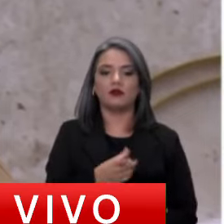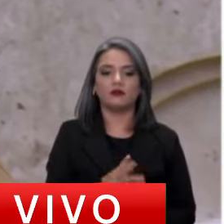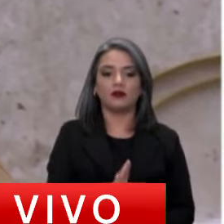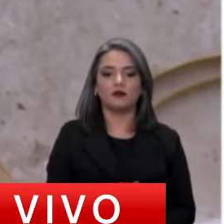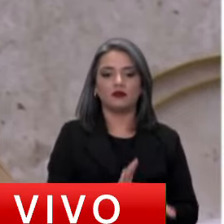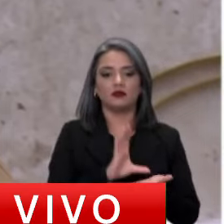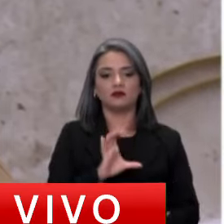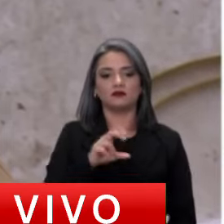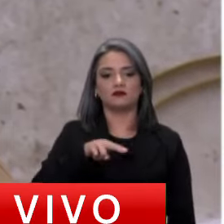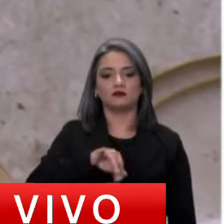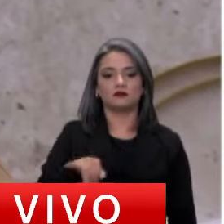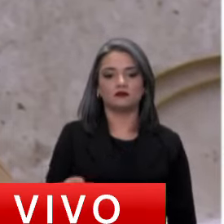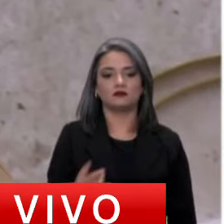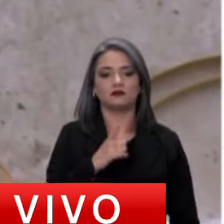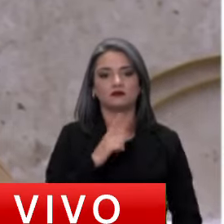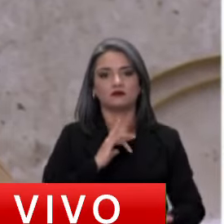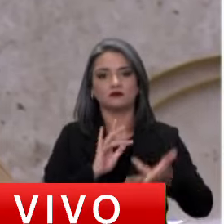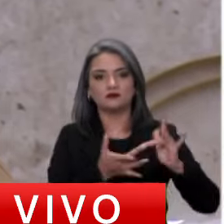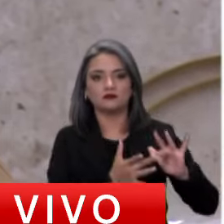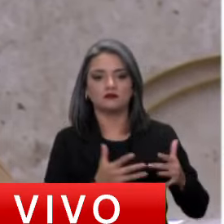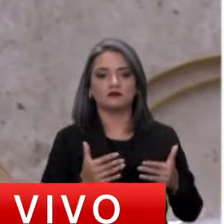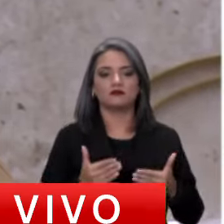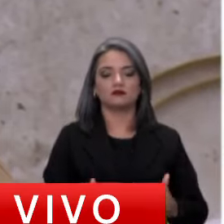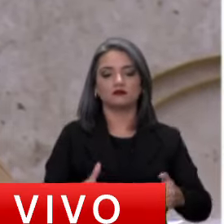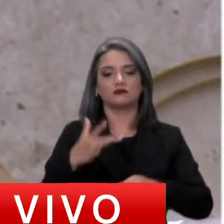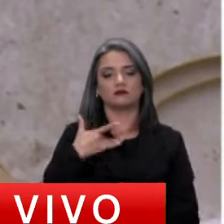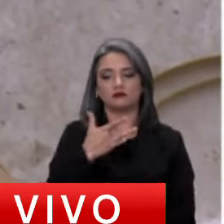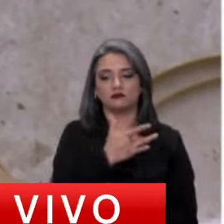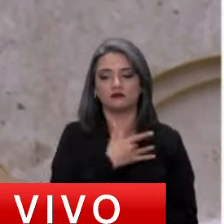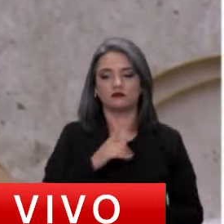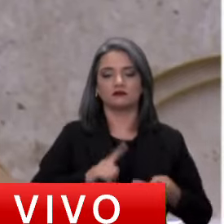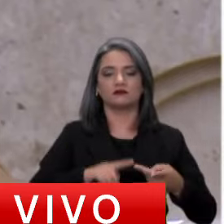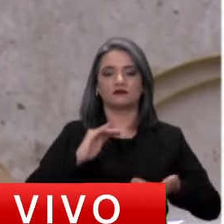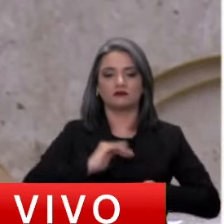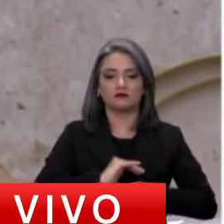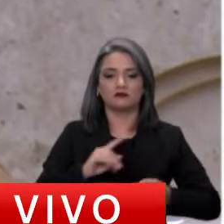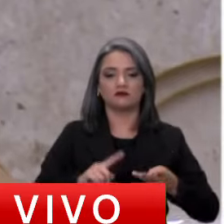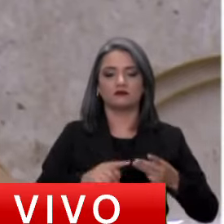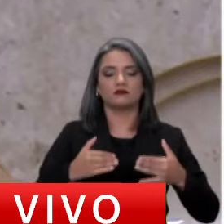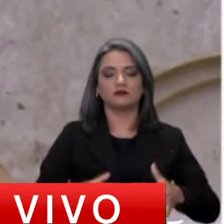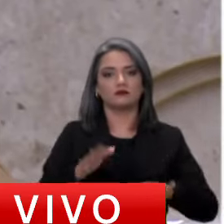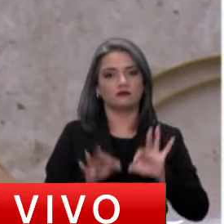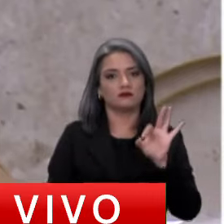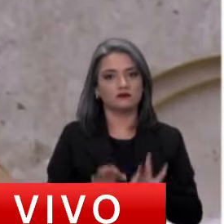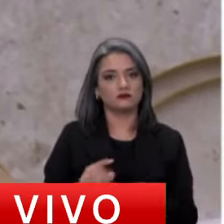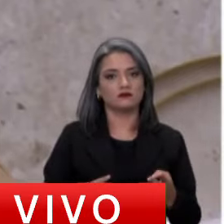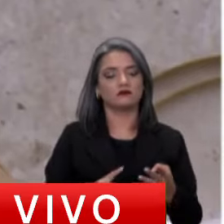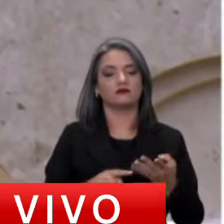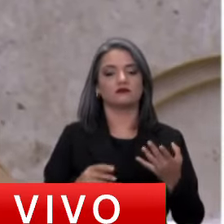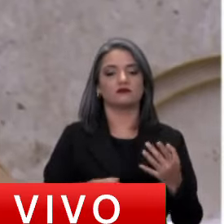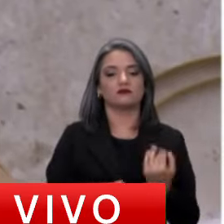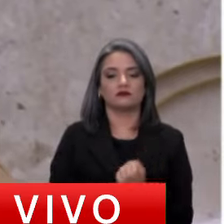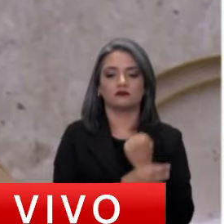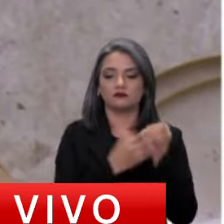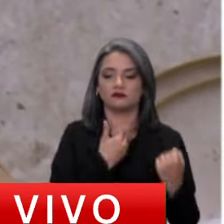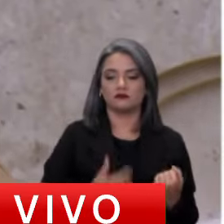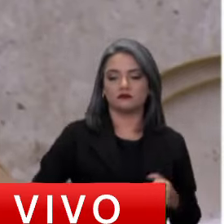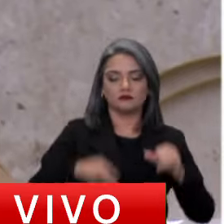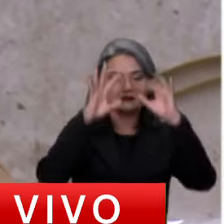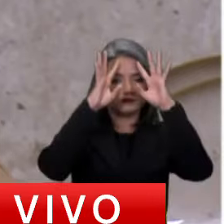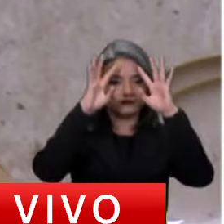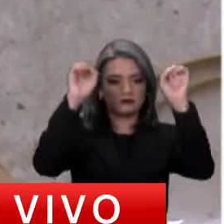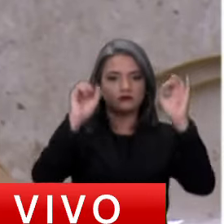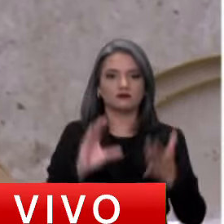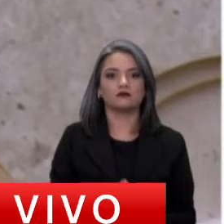é é um uma uma questão bem importante aí pro sistema penitenciário Bras iro porque na prática quando um preso era